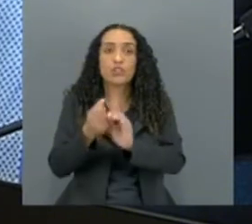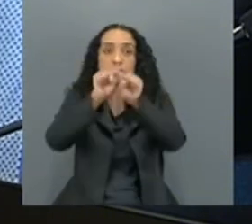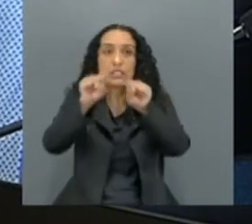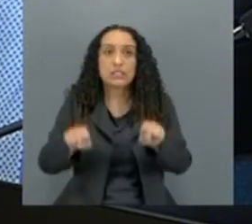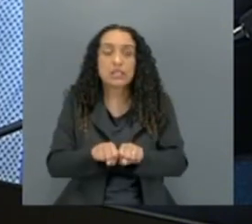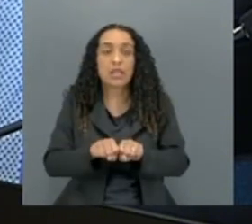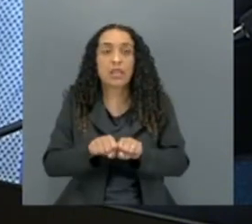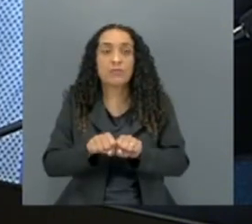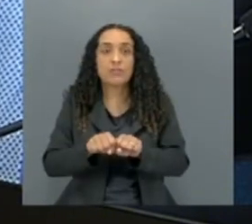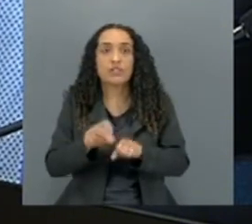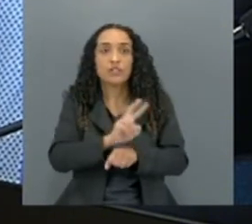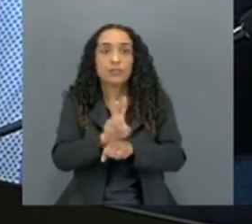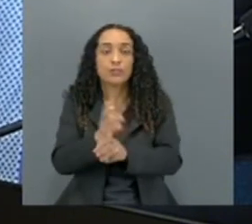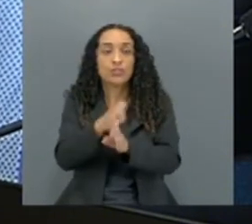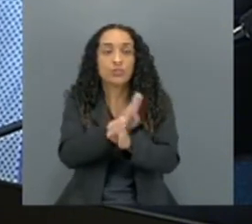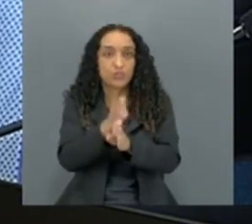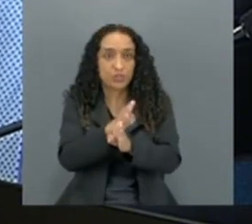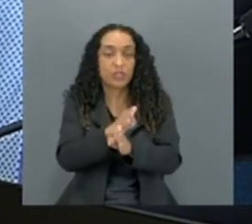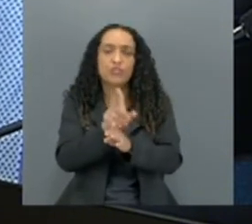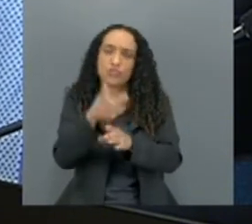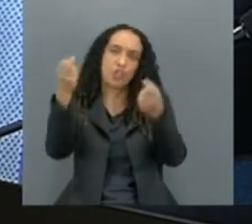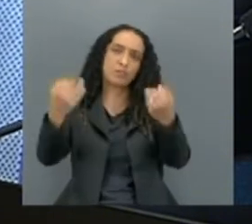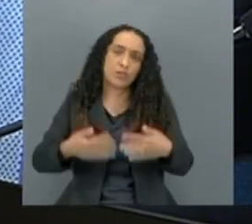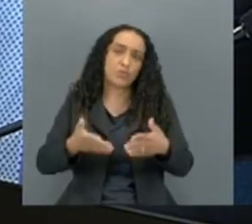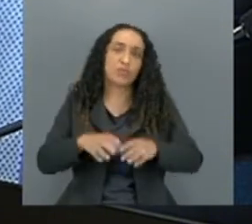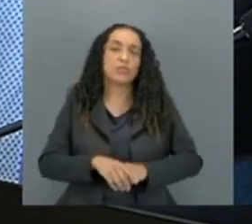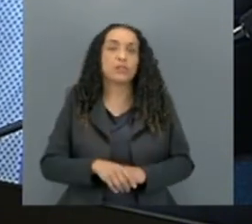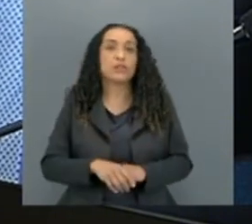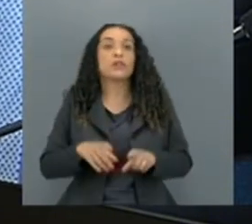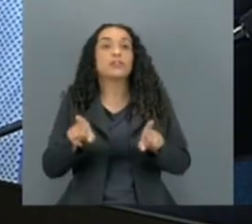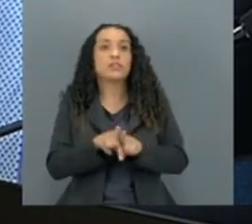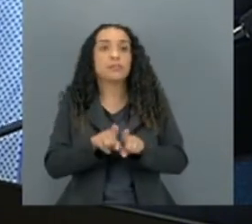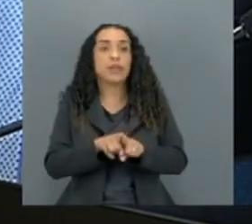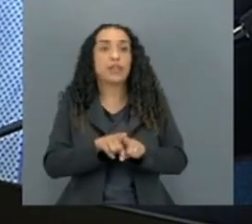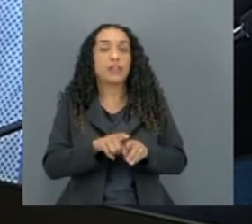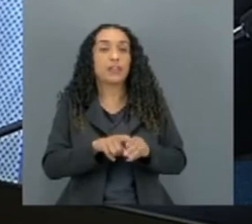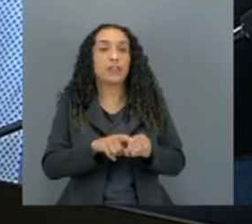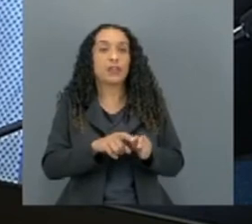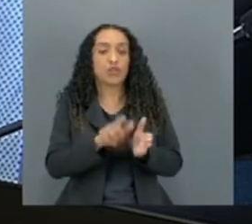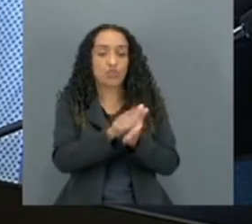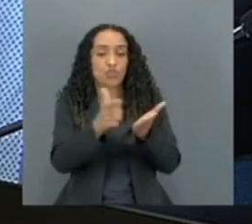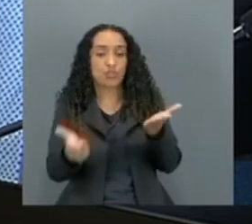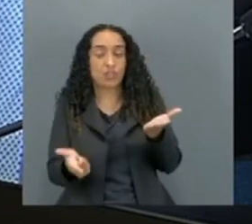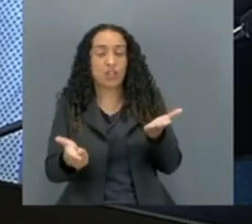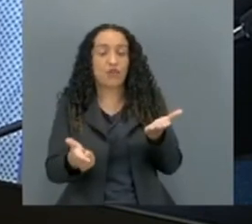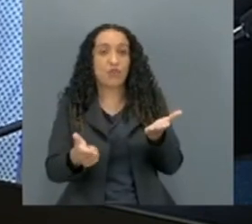Integrado de Monitoramento de Fronteiras. O senhor já até abordou isso. E a Folha de São Paulo, senhor ministro,